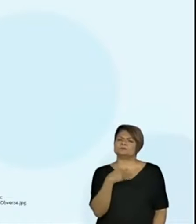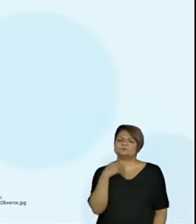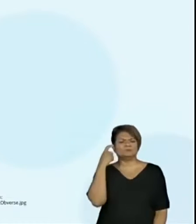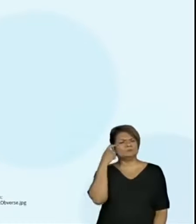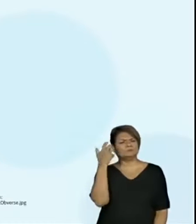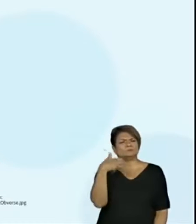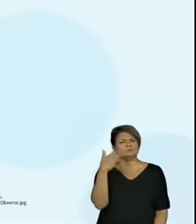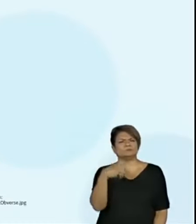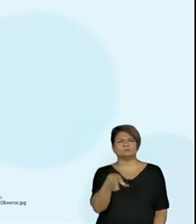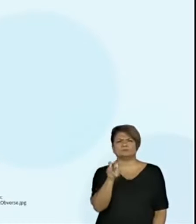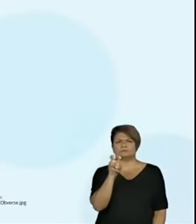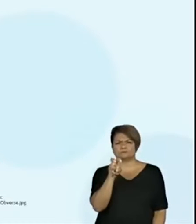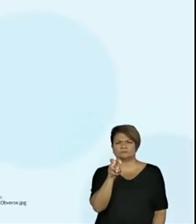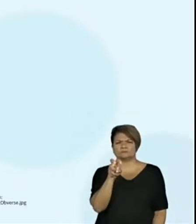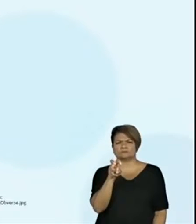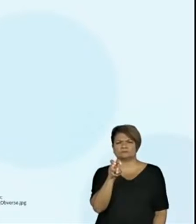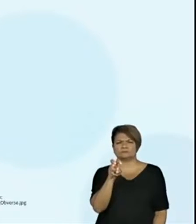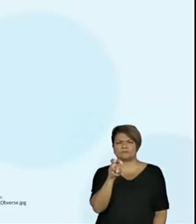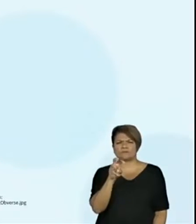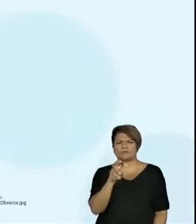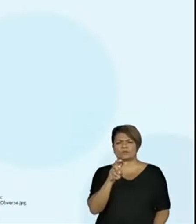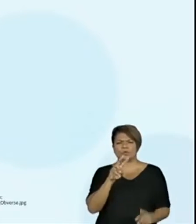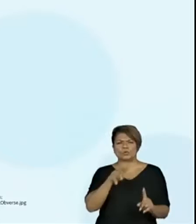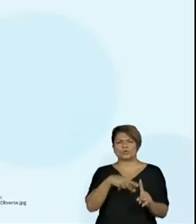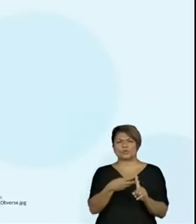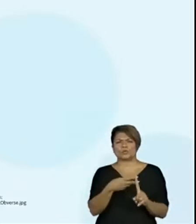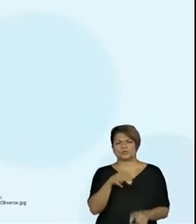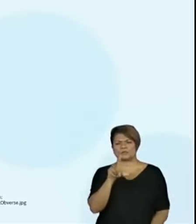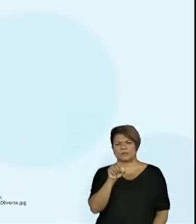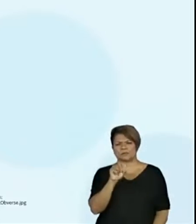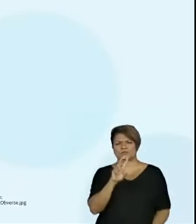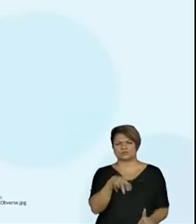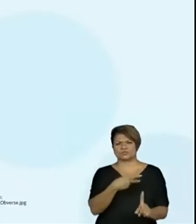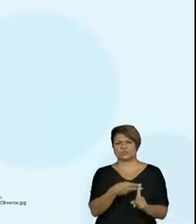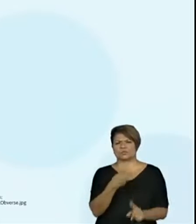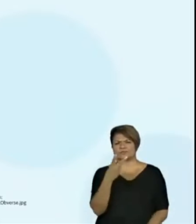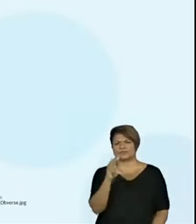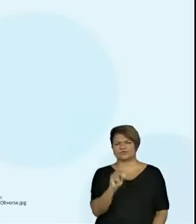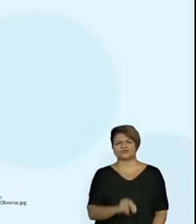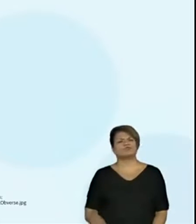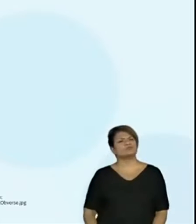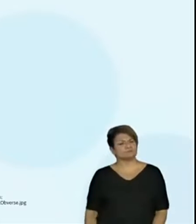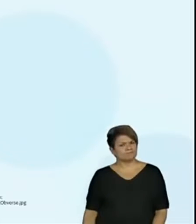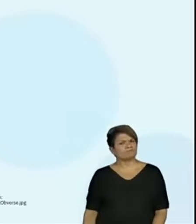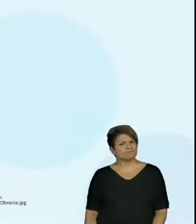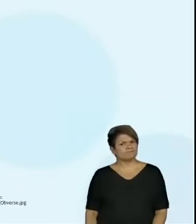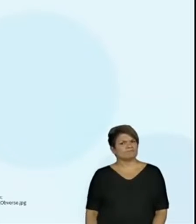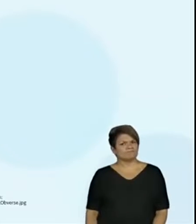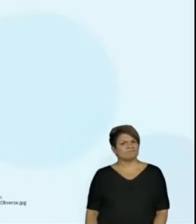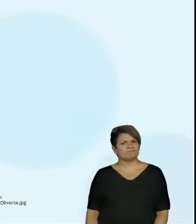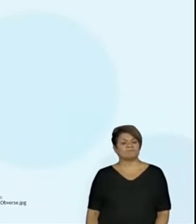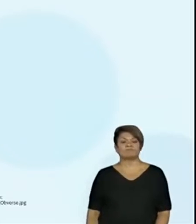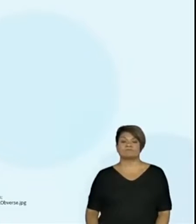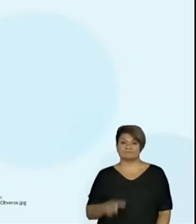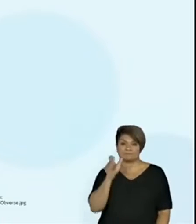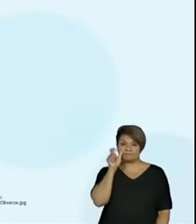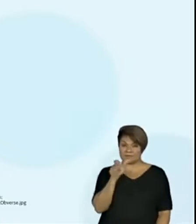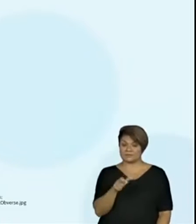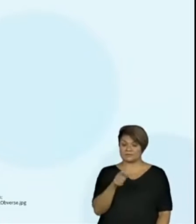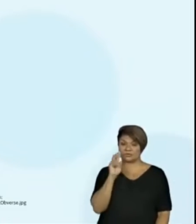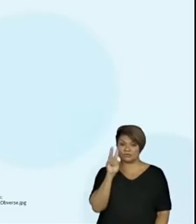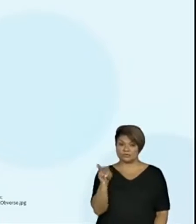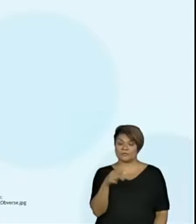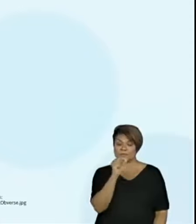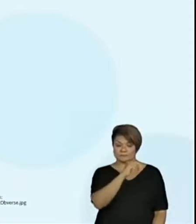O de 5, depois vem o dobro 10, o dobro de 10, 20. Olha que interessante olhar assim. É. E a gente está pensando numa